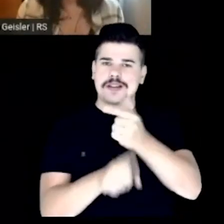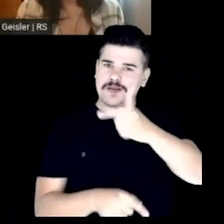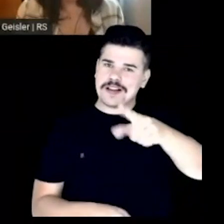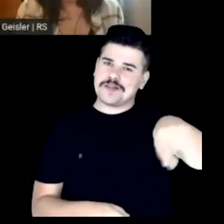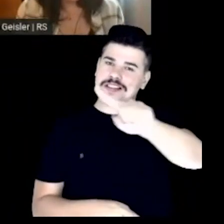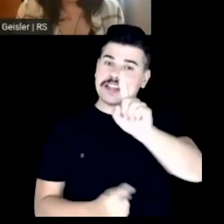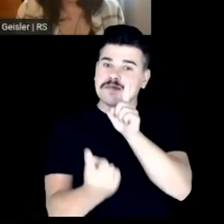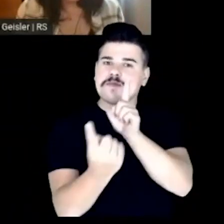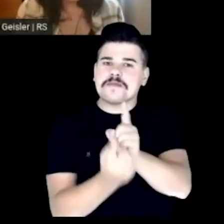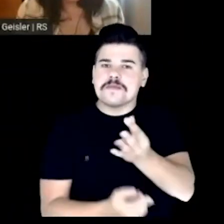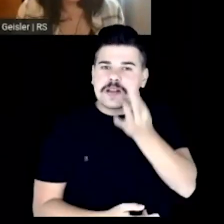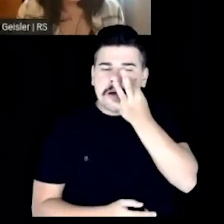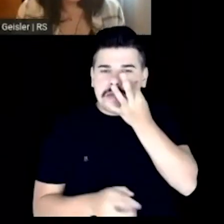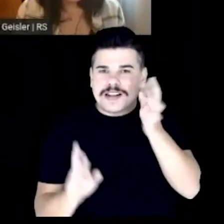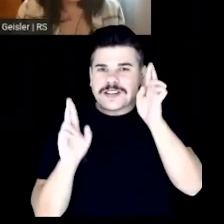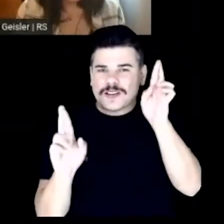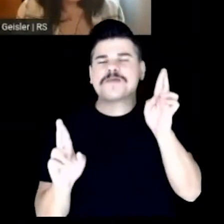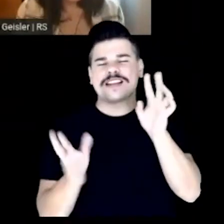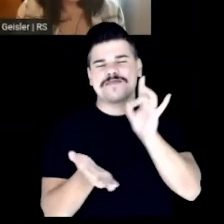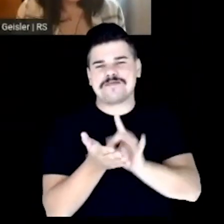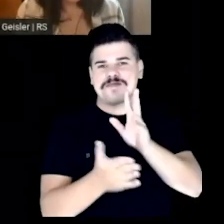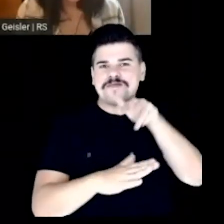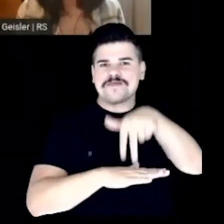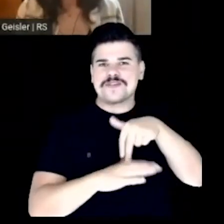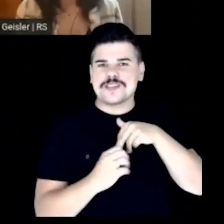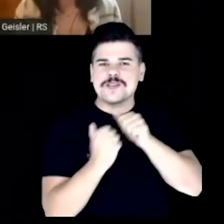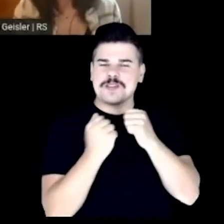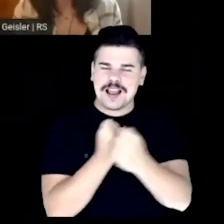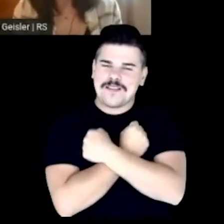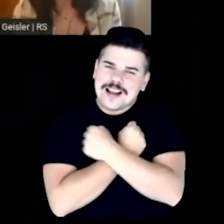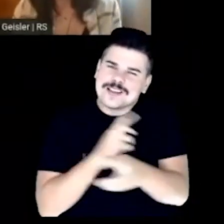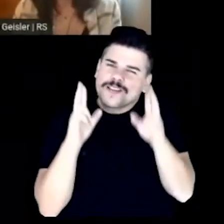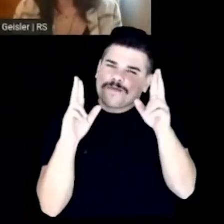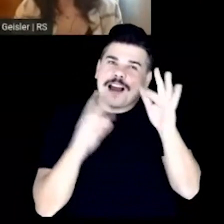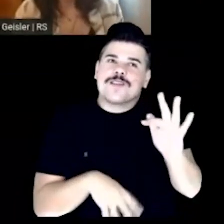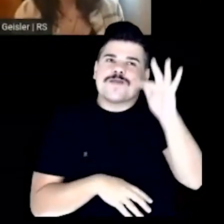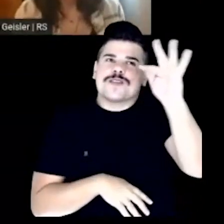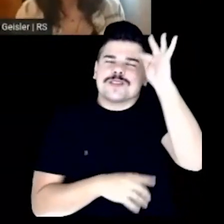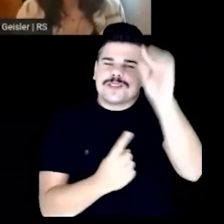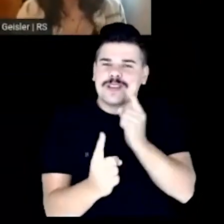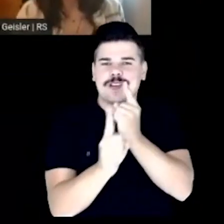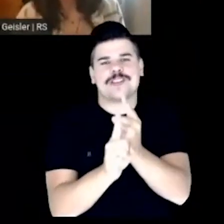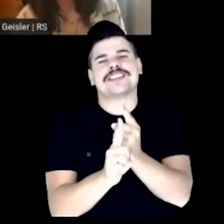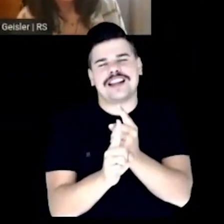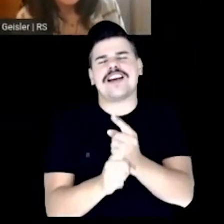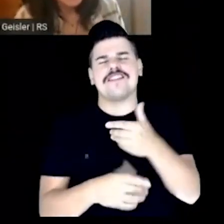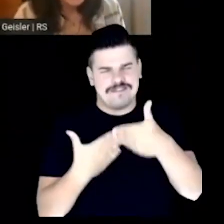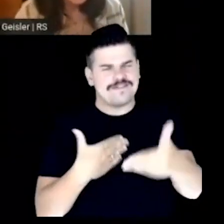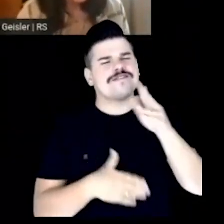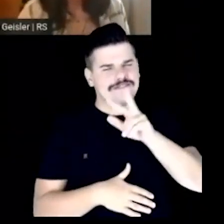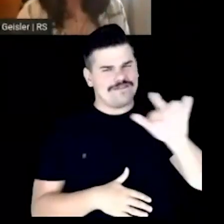possa se encontrar mais vezes e pessoalmente algum dia, né? Ainda reside sempre essa dia. Tomara. Um sonho.